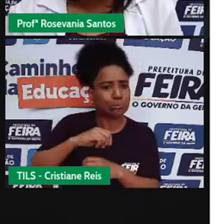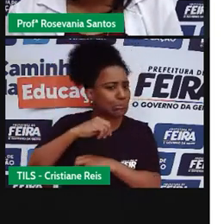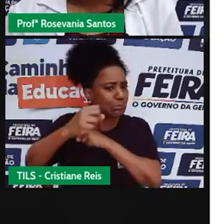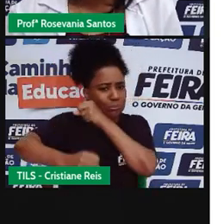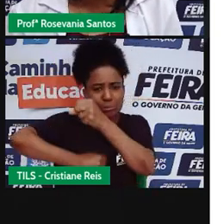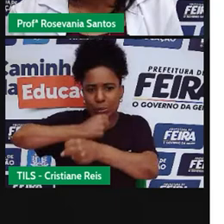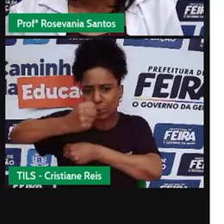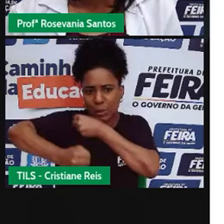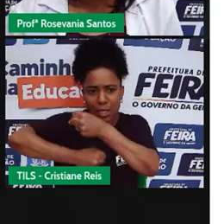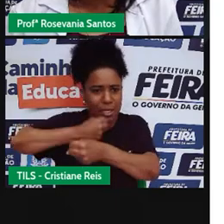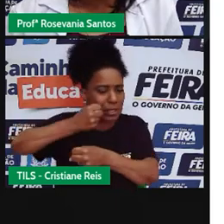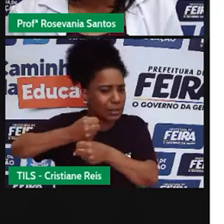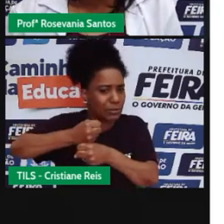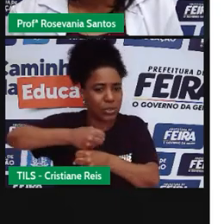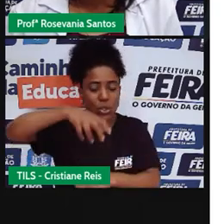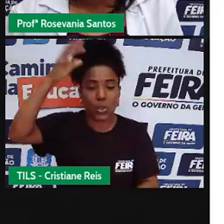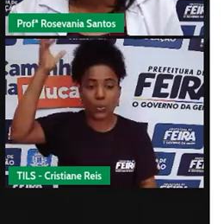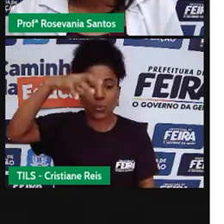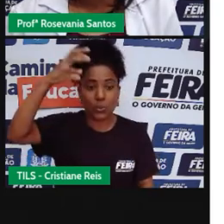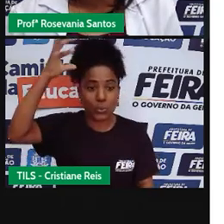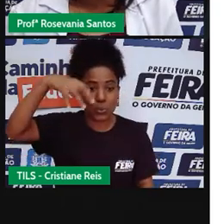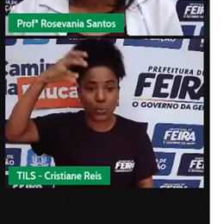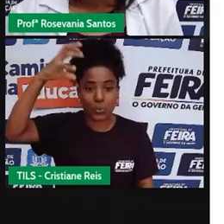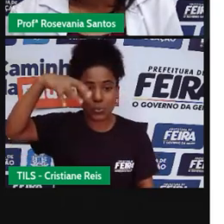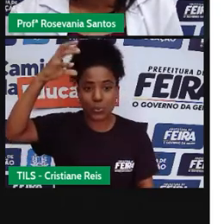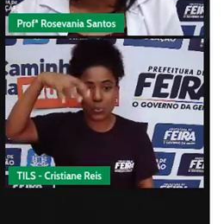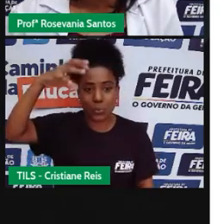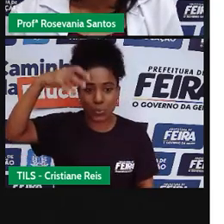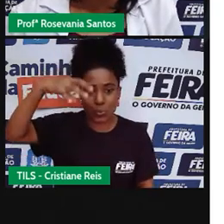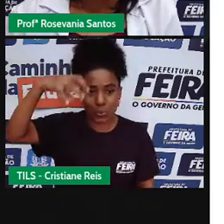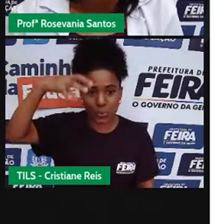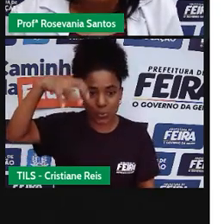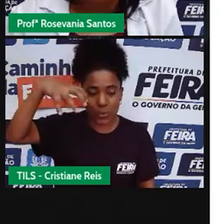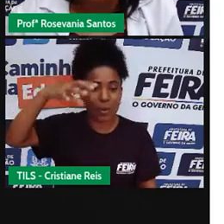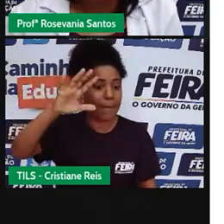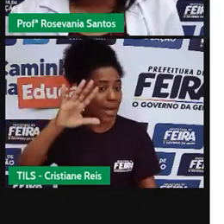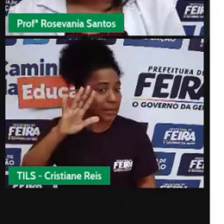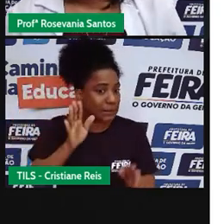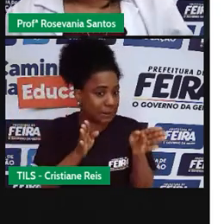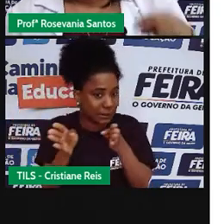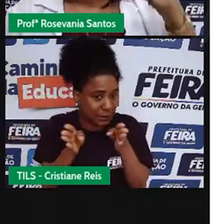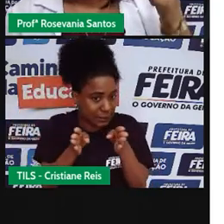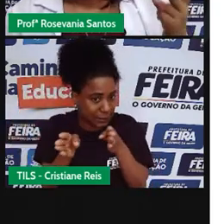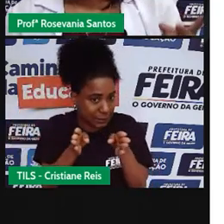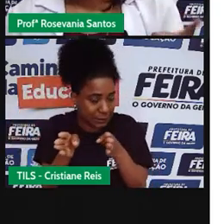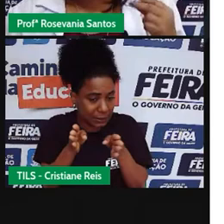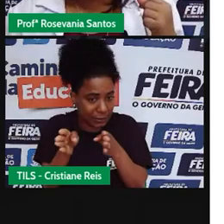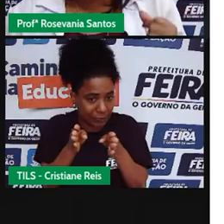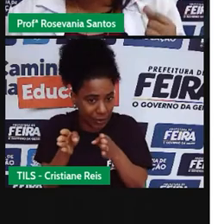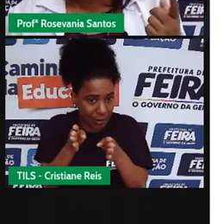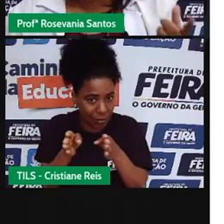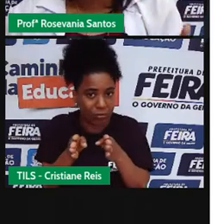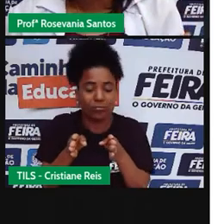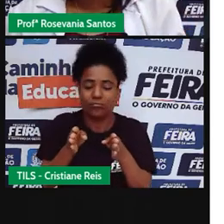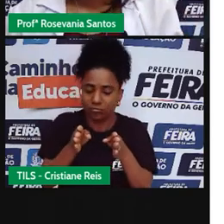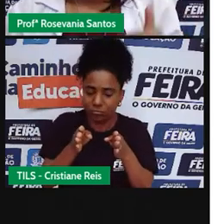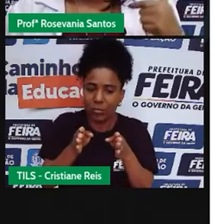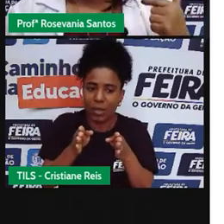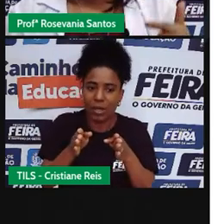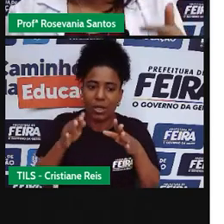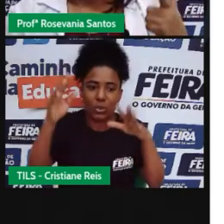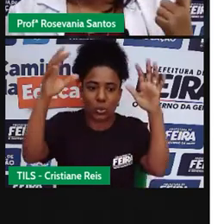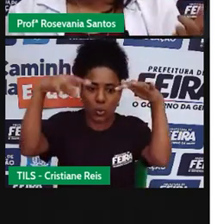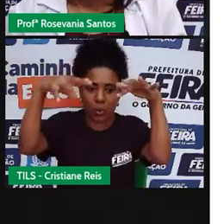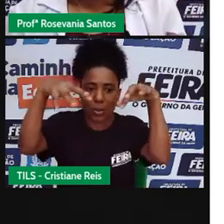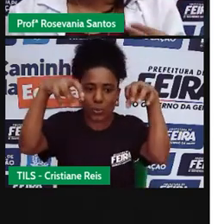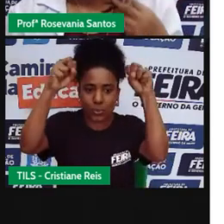todo, embora eu tenha um período que tem um pouquinho de estiagem. Por isso que eu falei para vocês